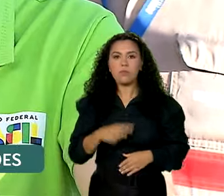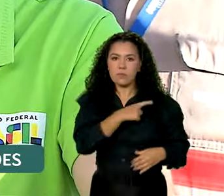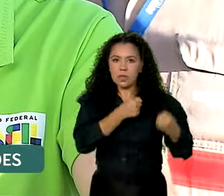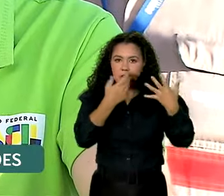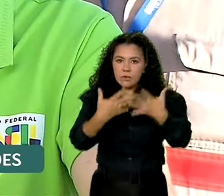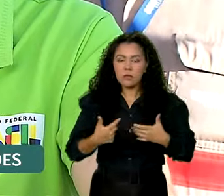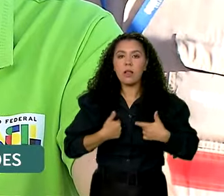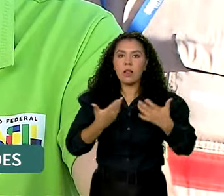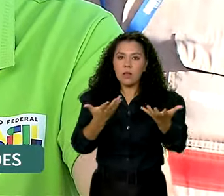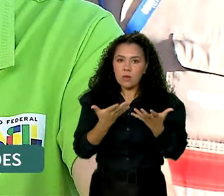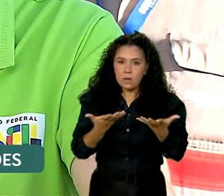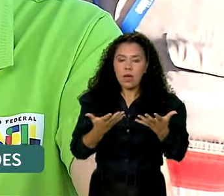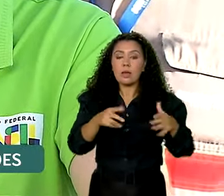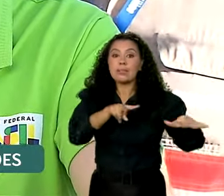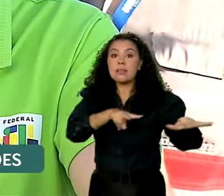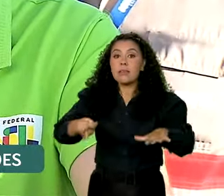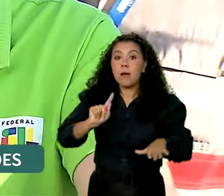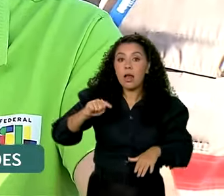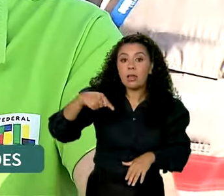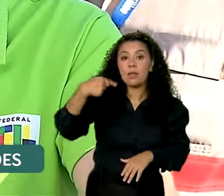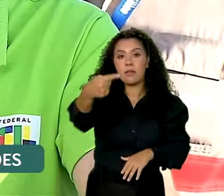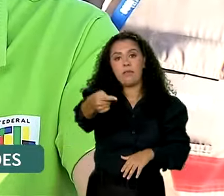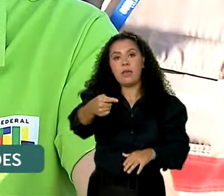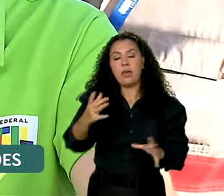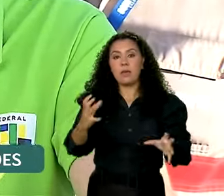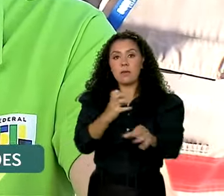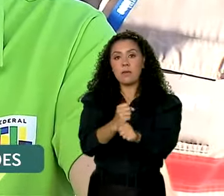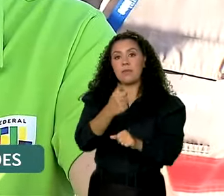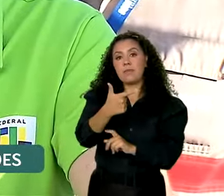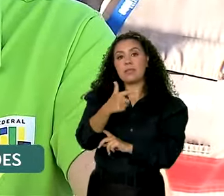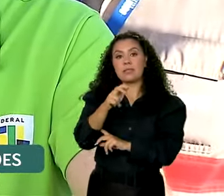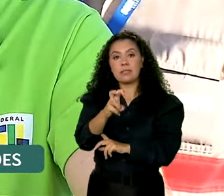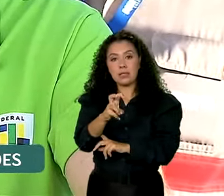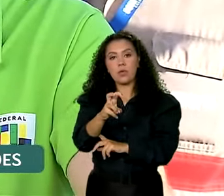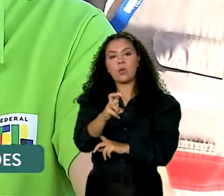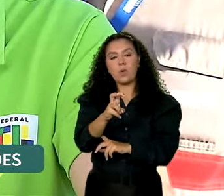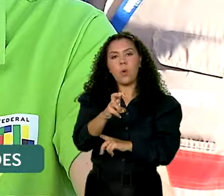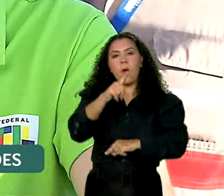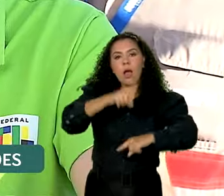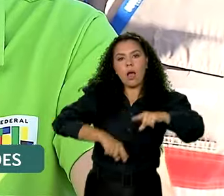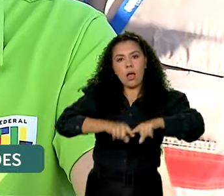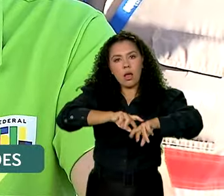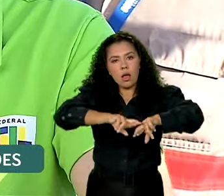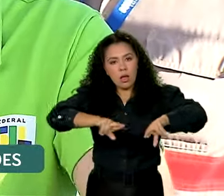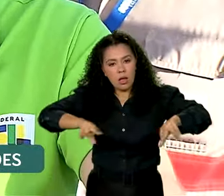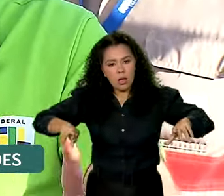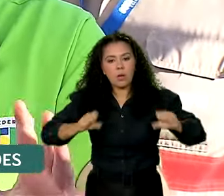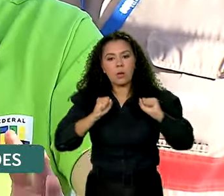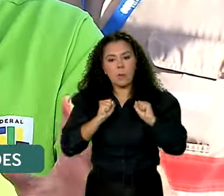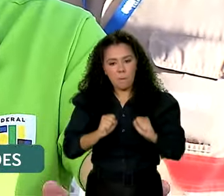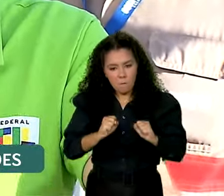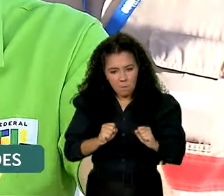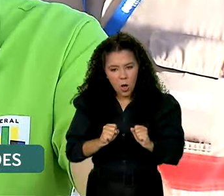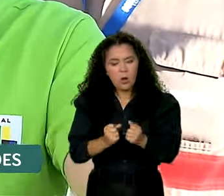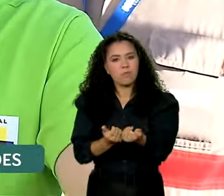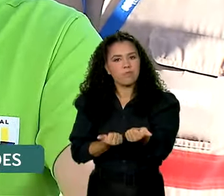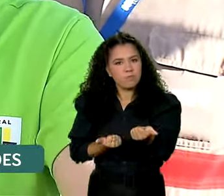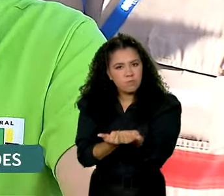levando ao Rio Grande do Sul, semana que vem, mais de 25 equipamentos já identificados que vão poder contribuir